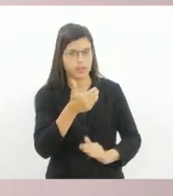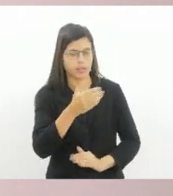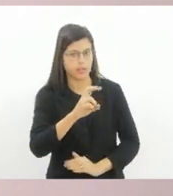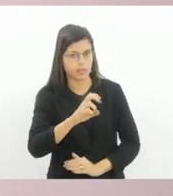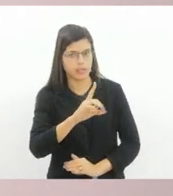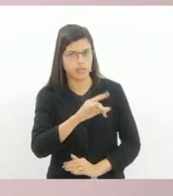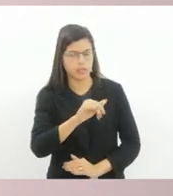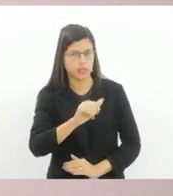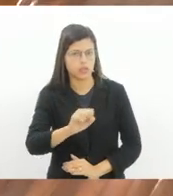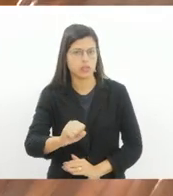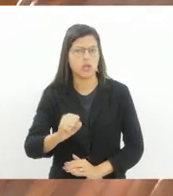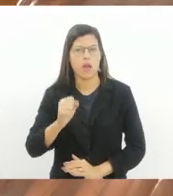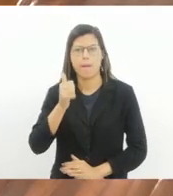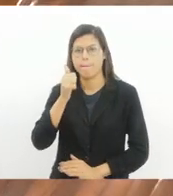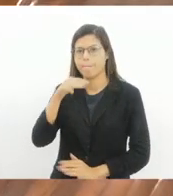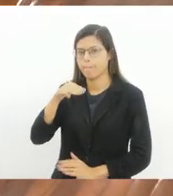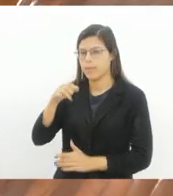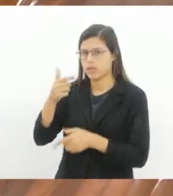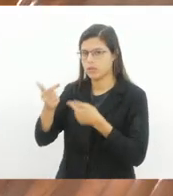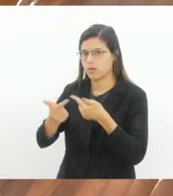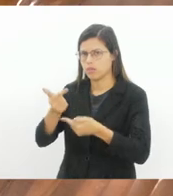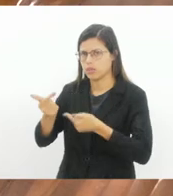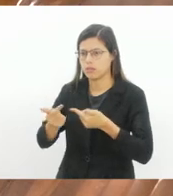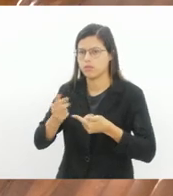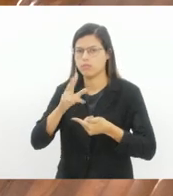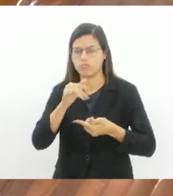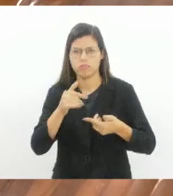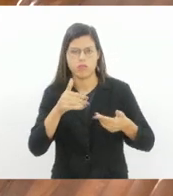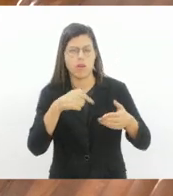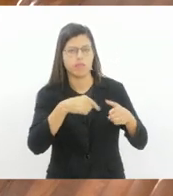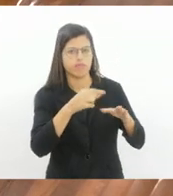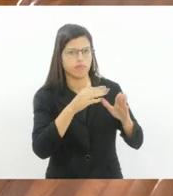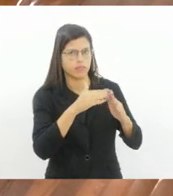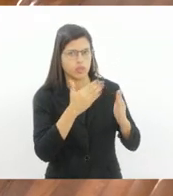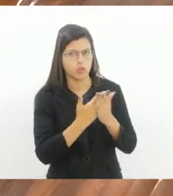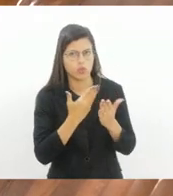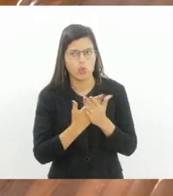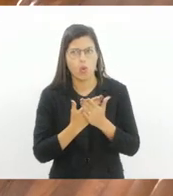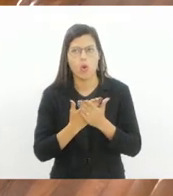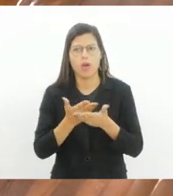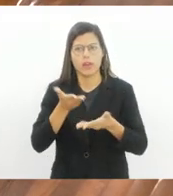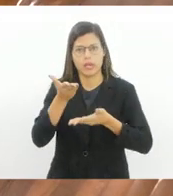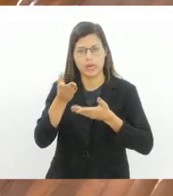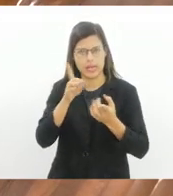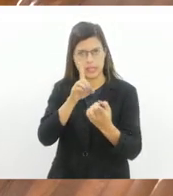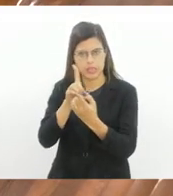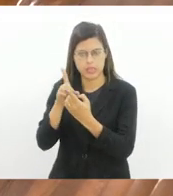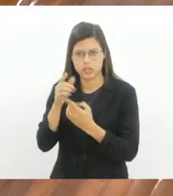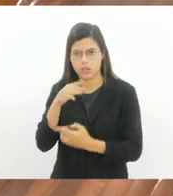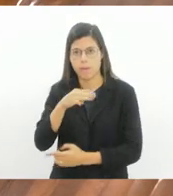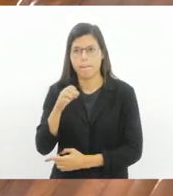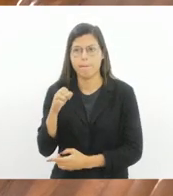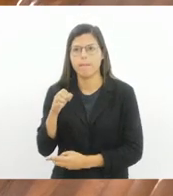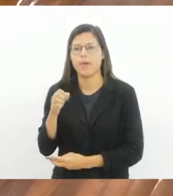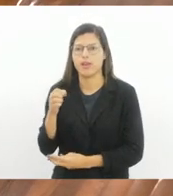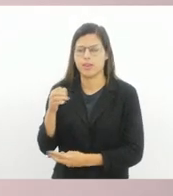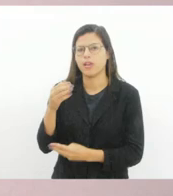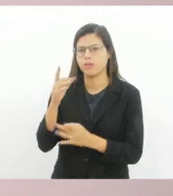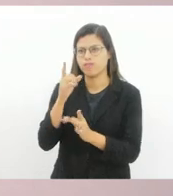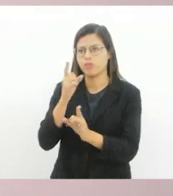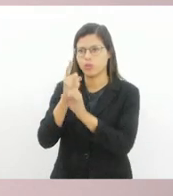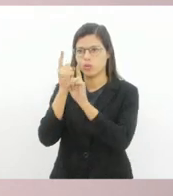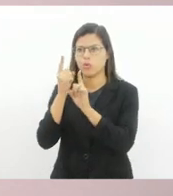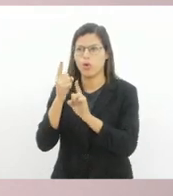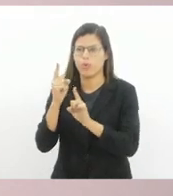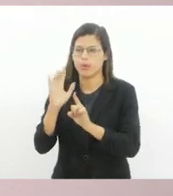trabalhando, ela vai à escola. A escola atende essa mãe, e aí se constata que essa família já tinha passado abuso sexual com outra